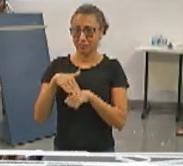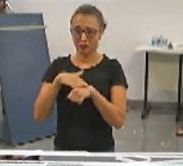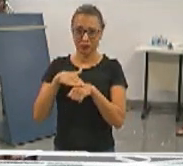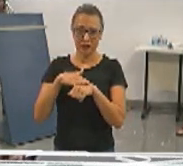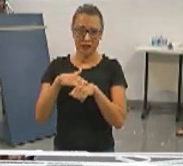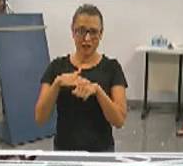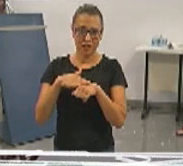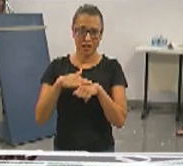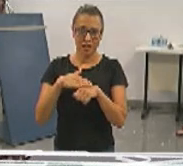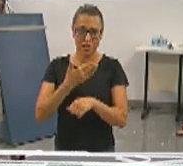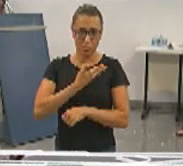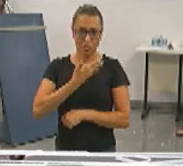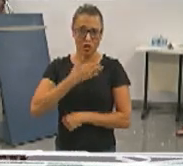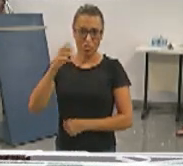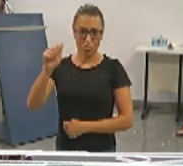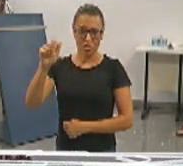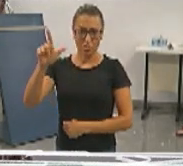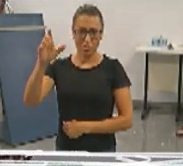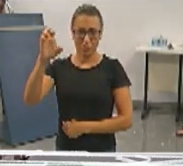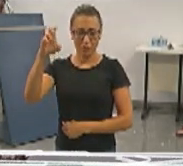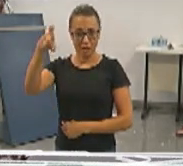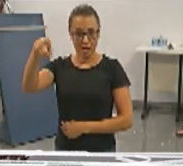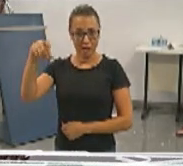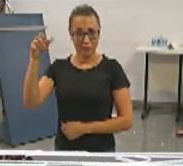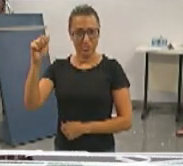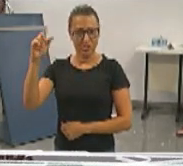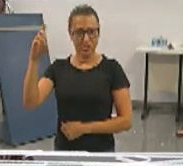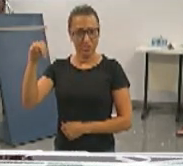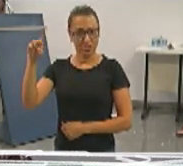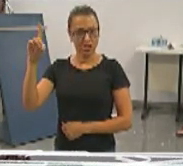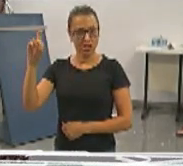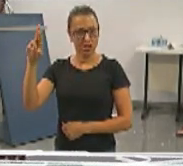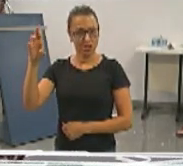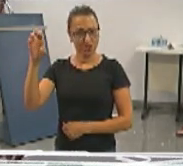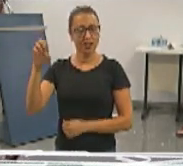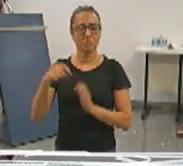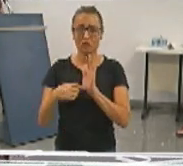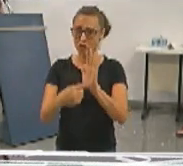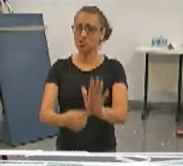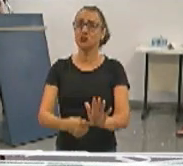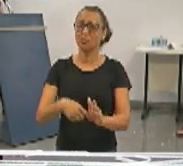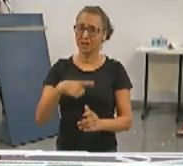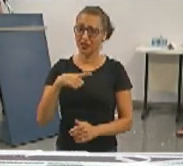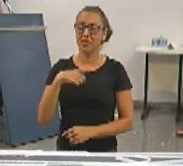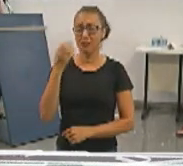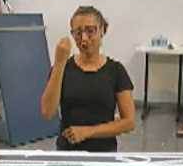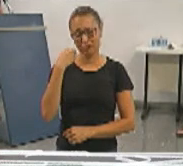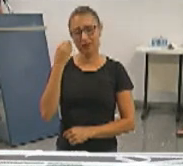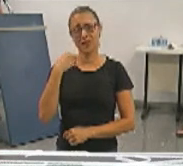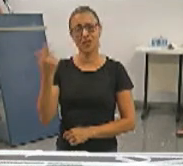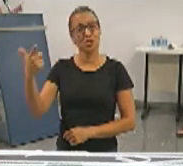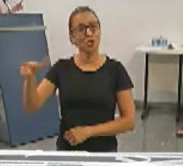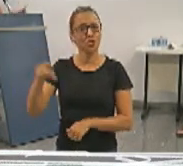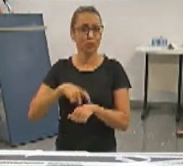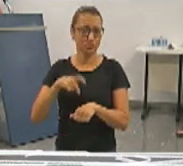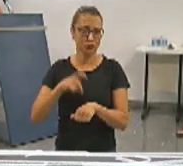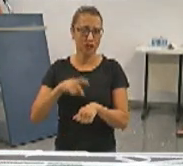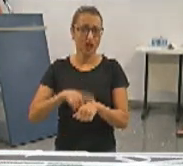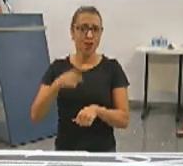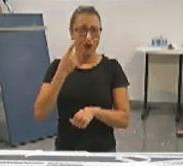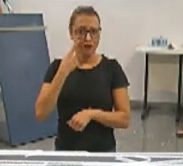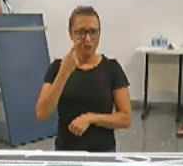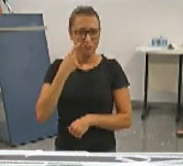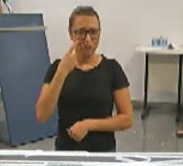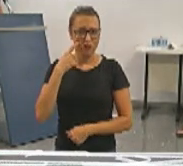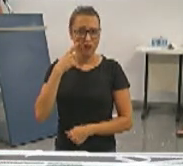do colega Alexandre da UTI Adulta, que também mostrou essa fragilidade em muitos outros momentos. A gente viu Joelson,